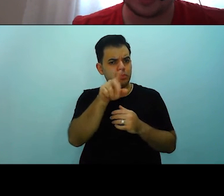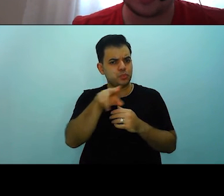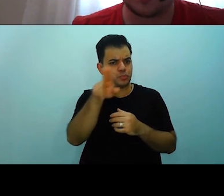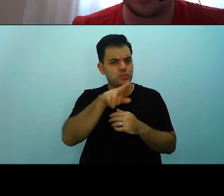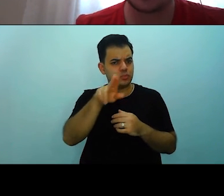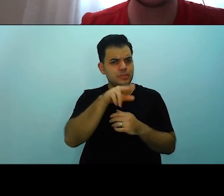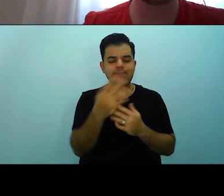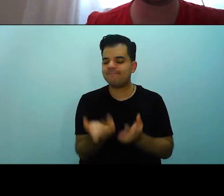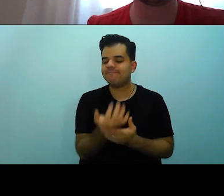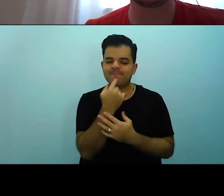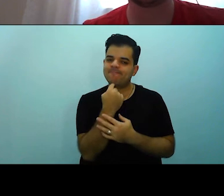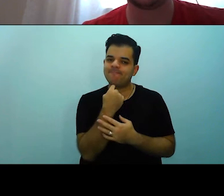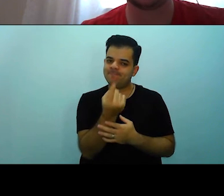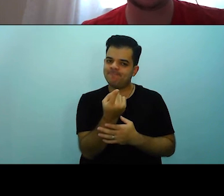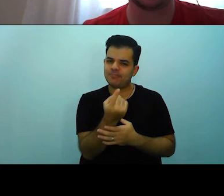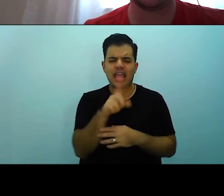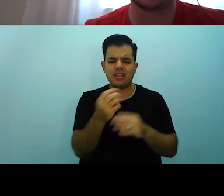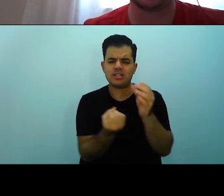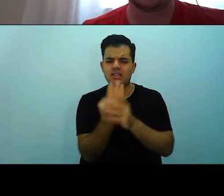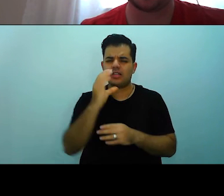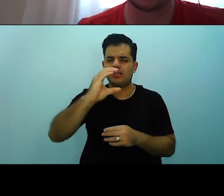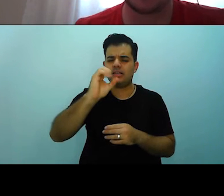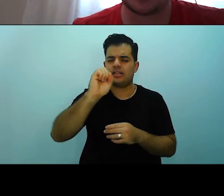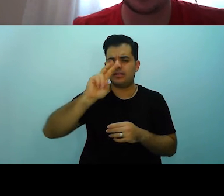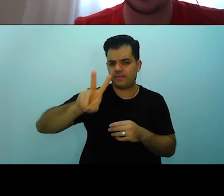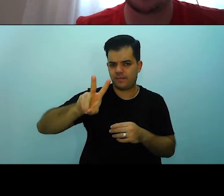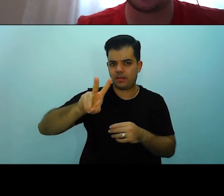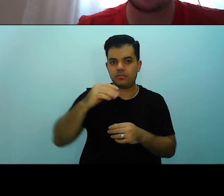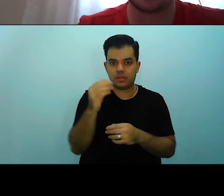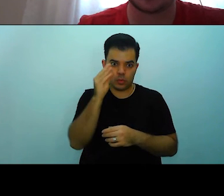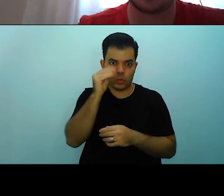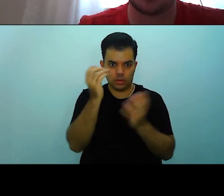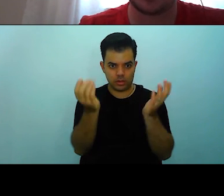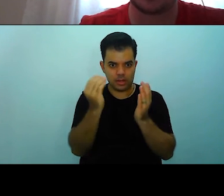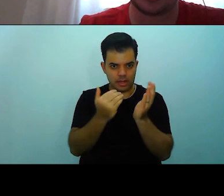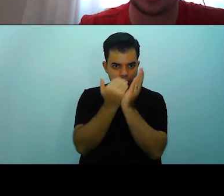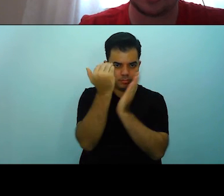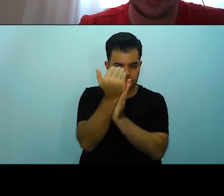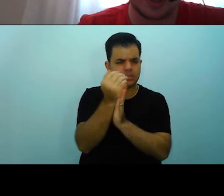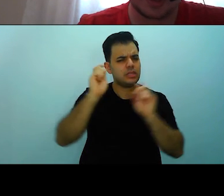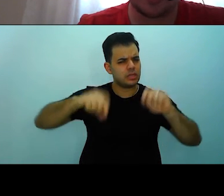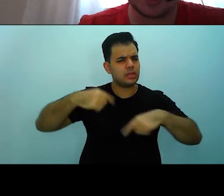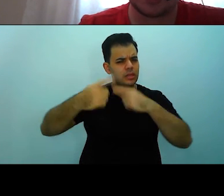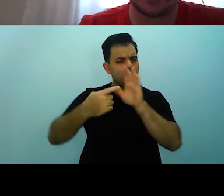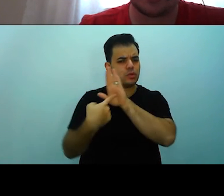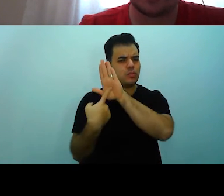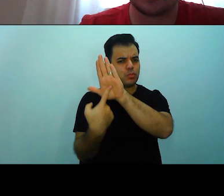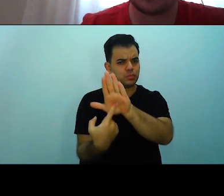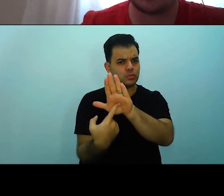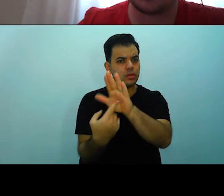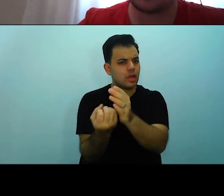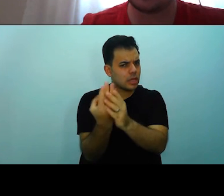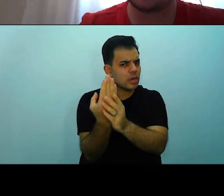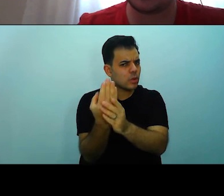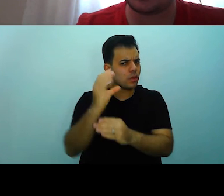Não deu certo. Mas ele gera um CSV, pessoal, né? Para quem tiver interesse, eu posso mostrar depois também, né? Tem um CSV na